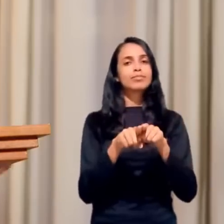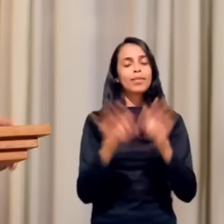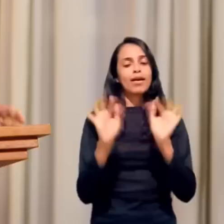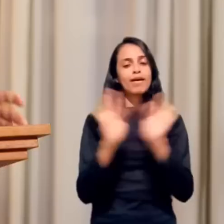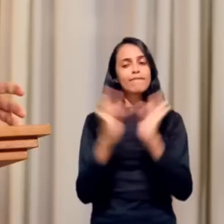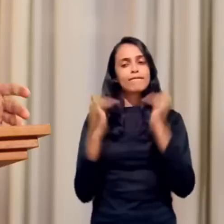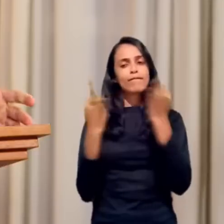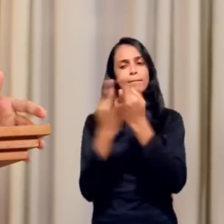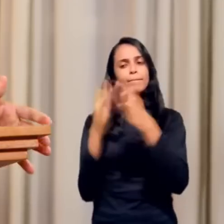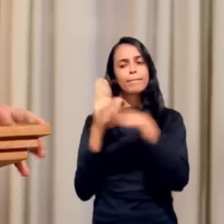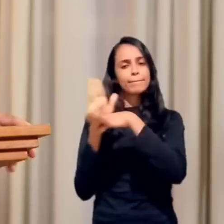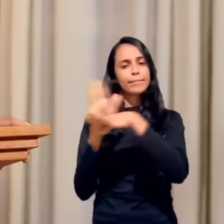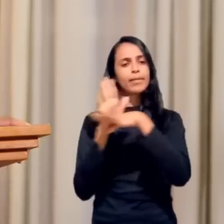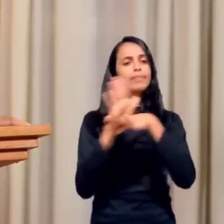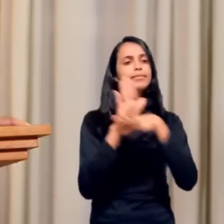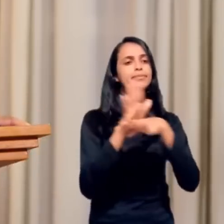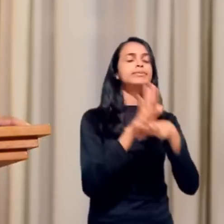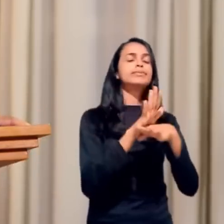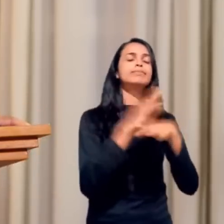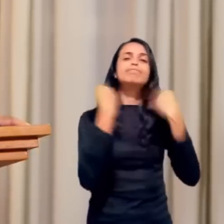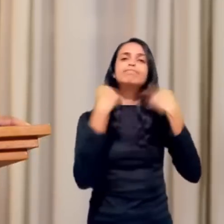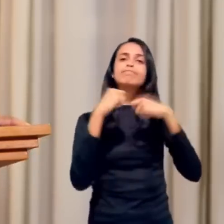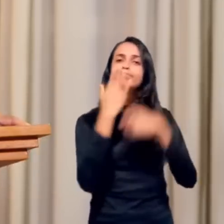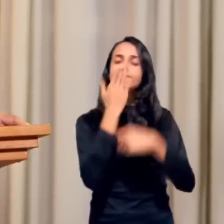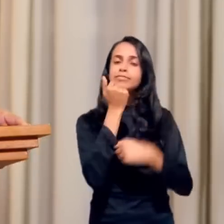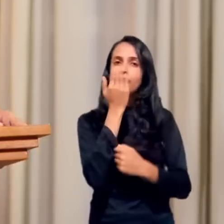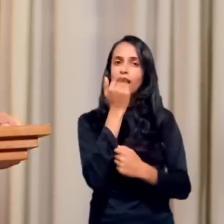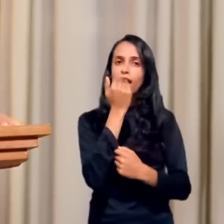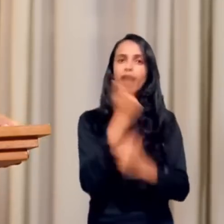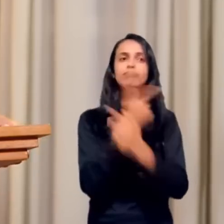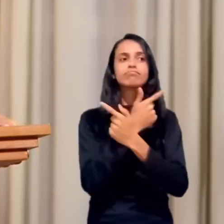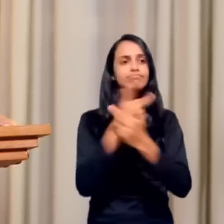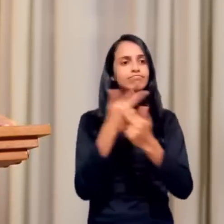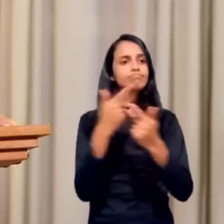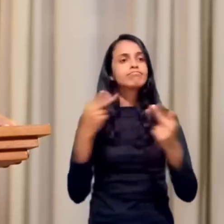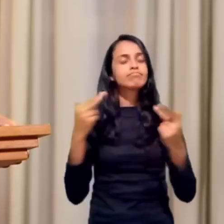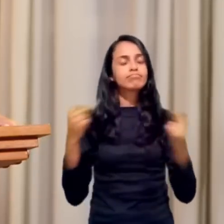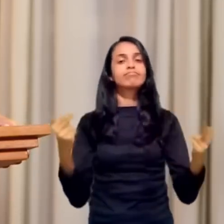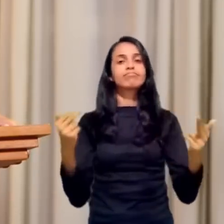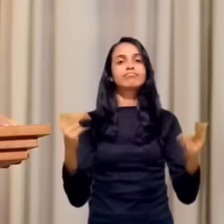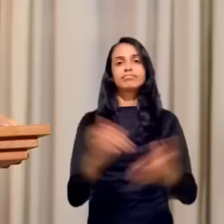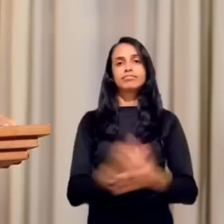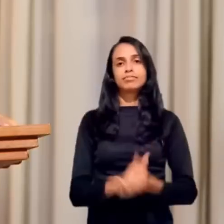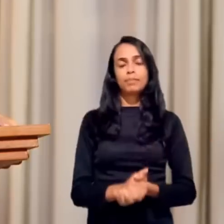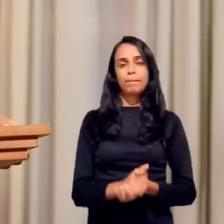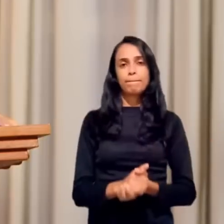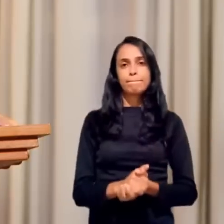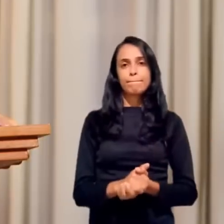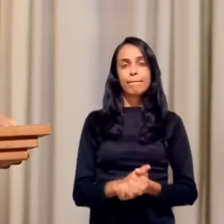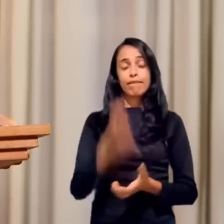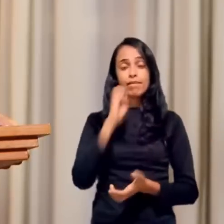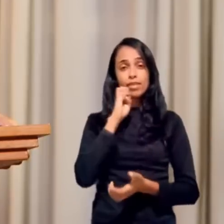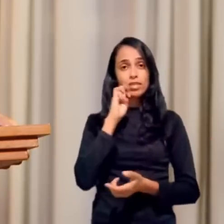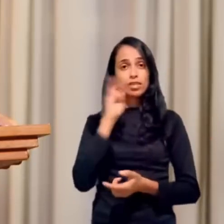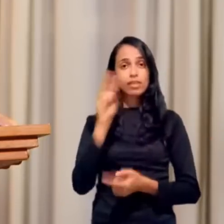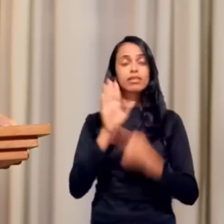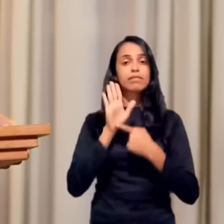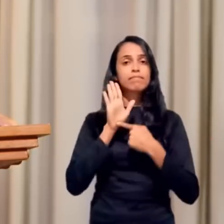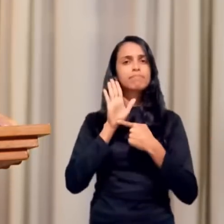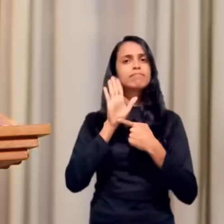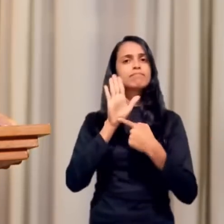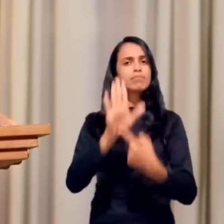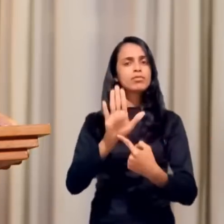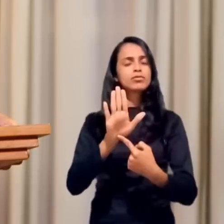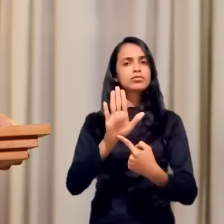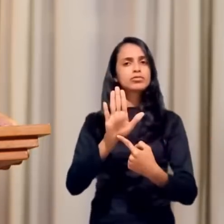Eles necessitavam de alimento. E a Pena Inspirada diz que isso seria suprido